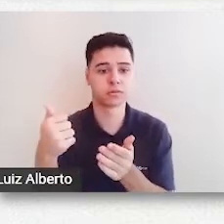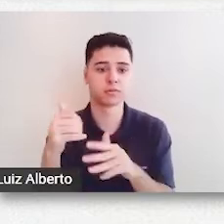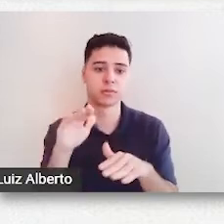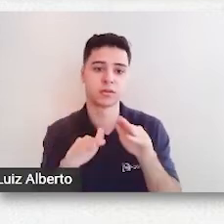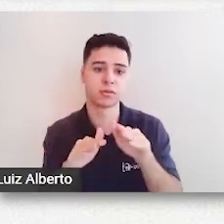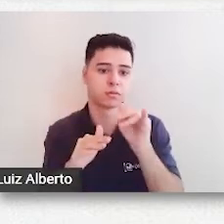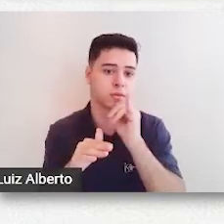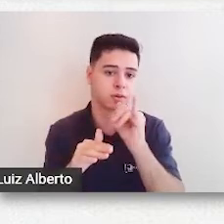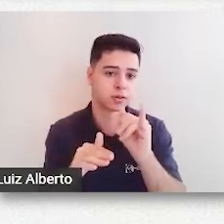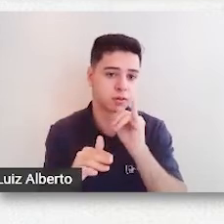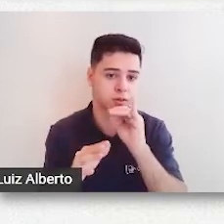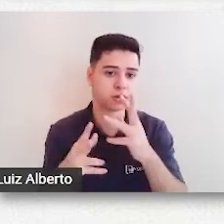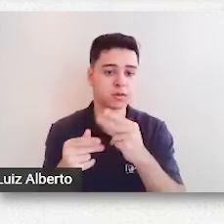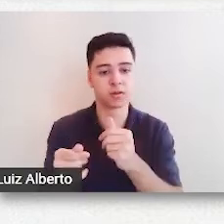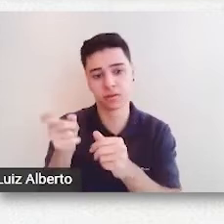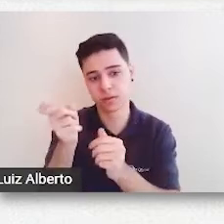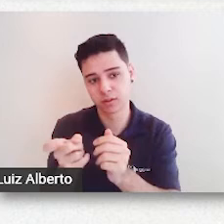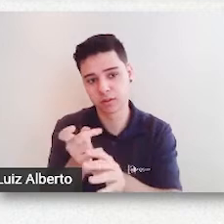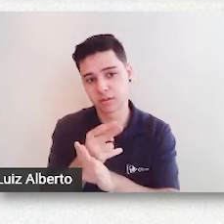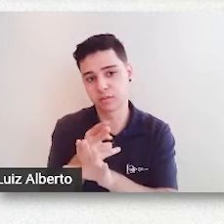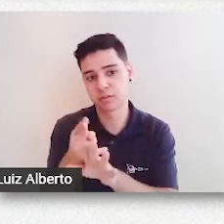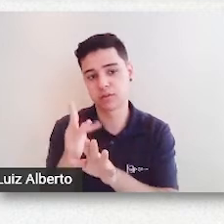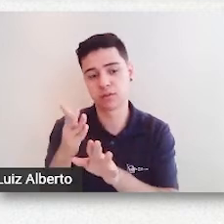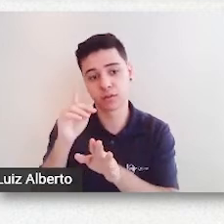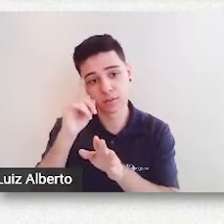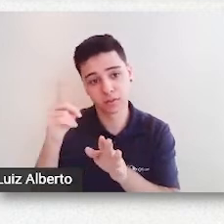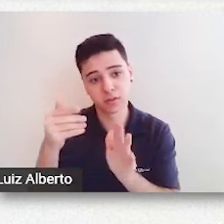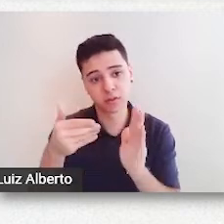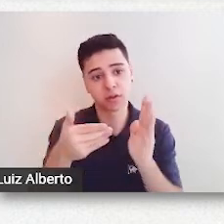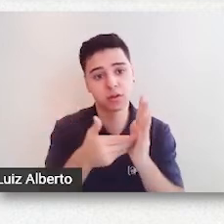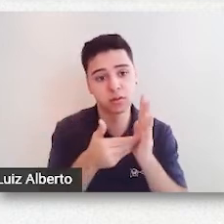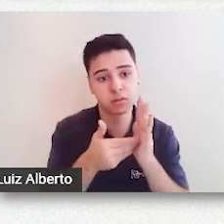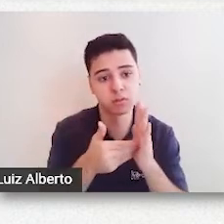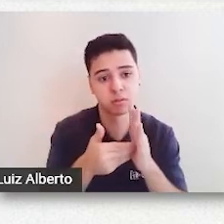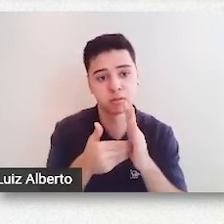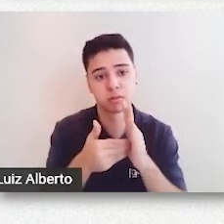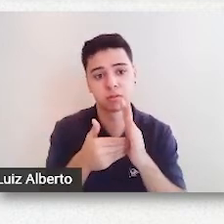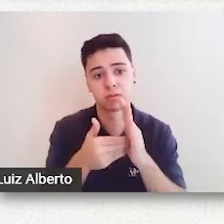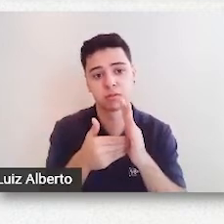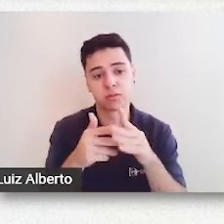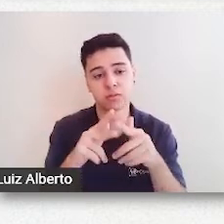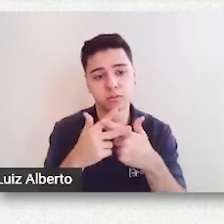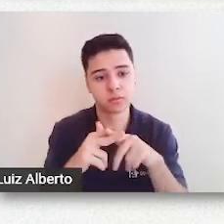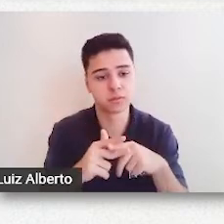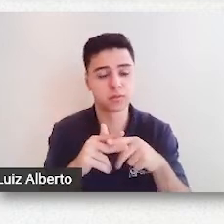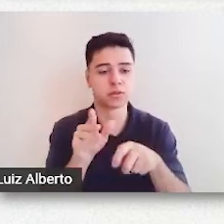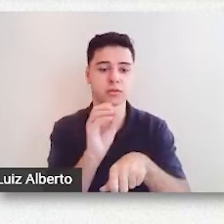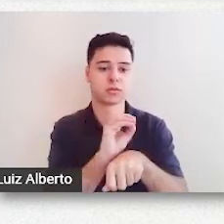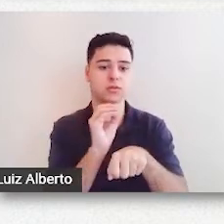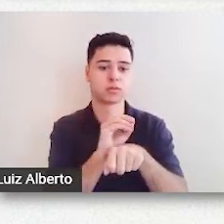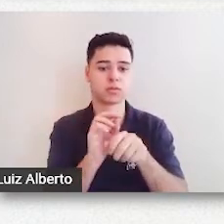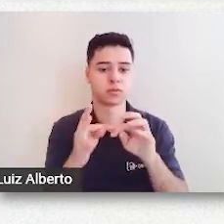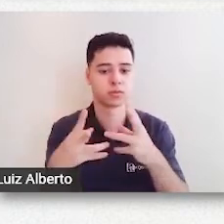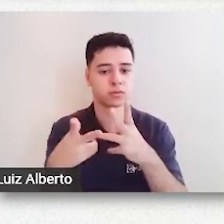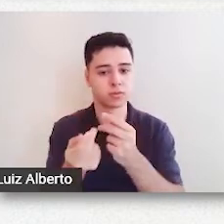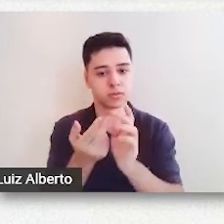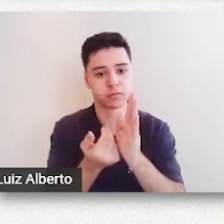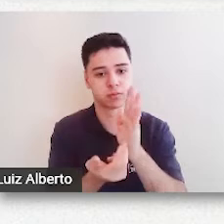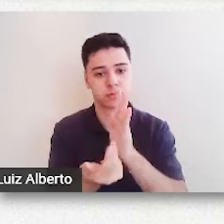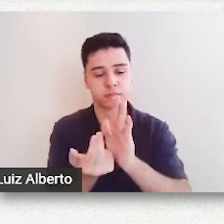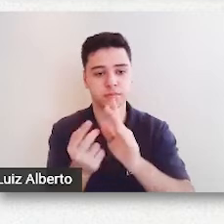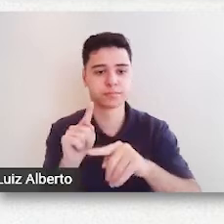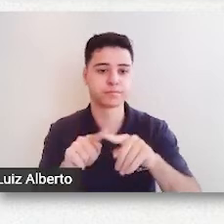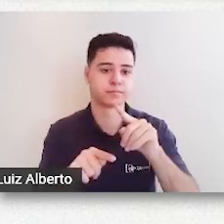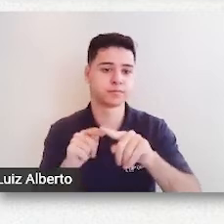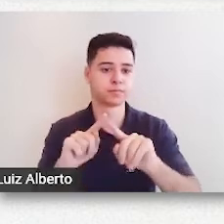seria, segundo as restauradoras, teria sido a data da última intervenção de conservação e restauro na peça. Mas a